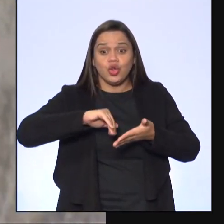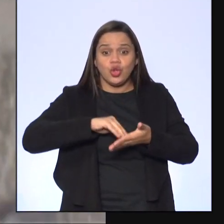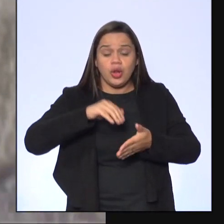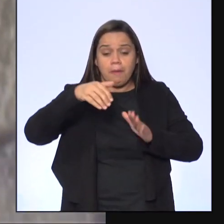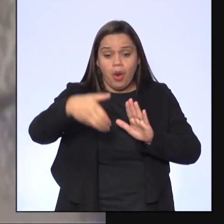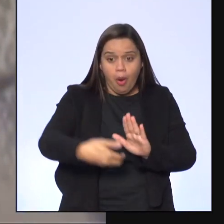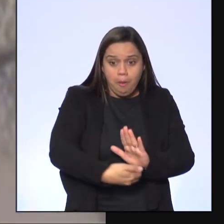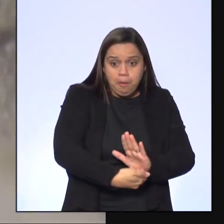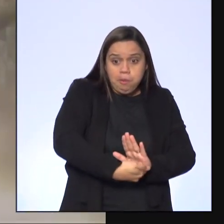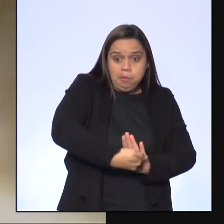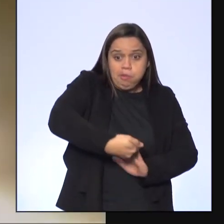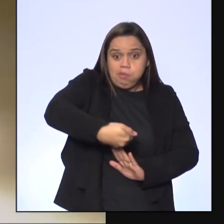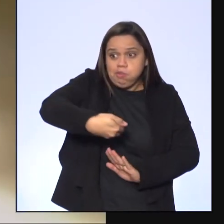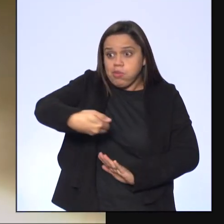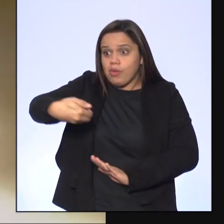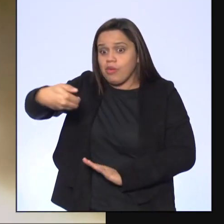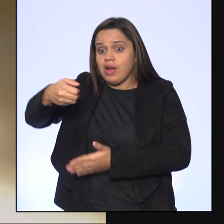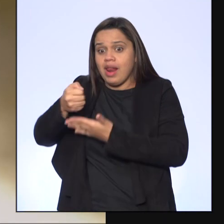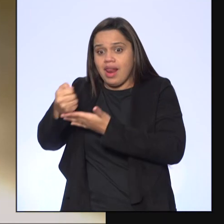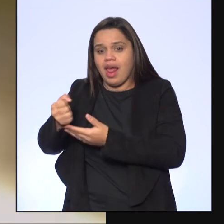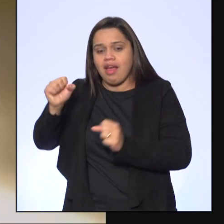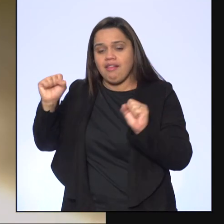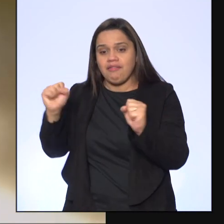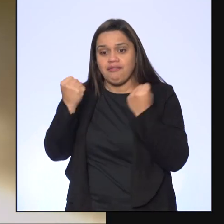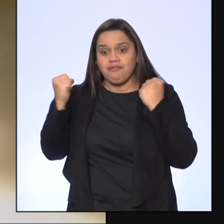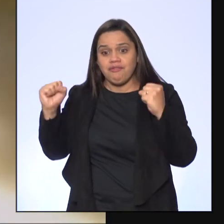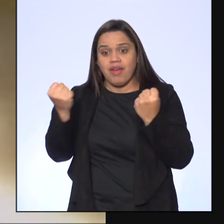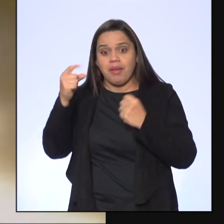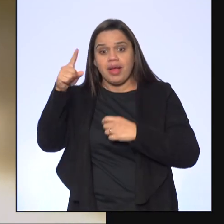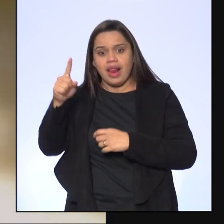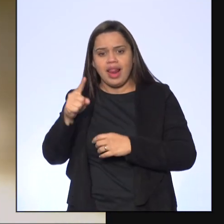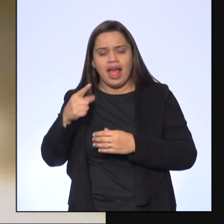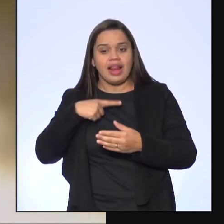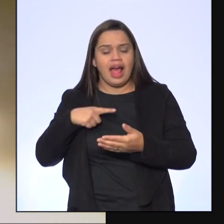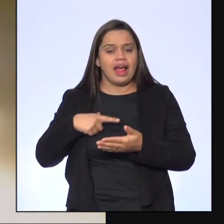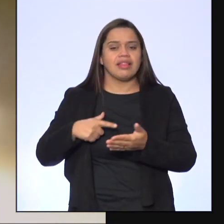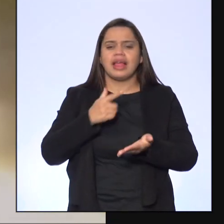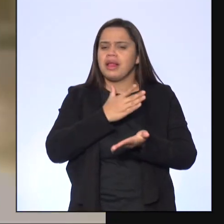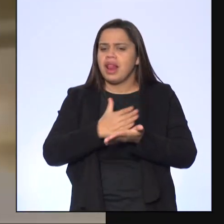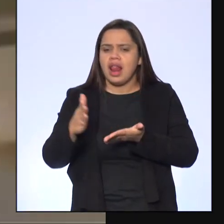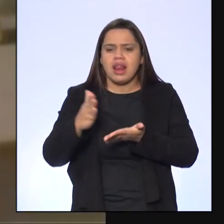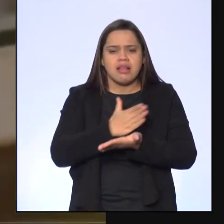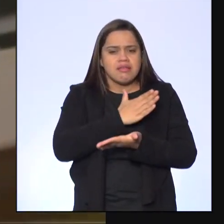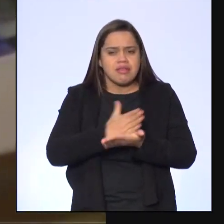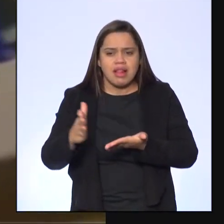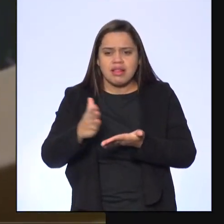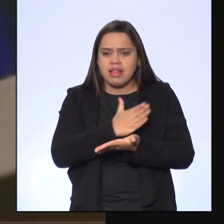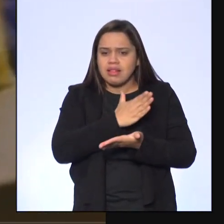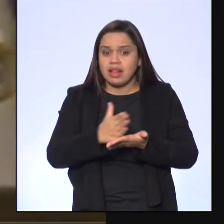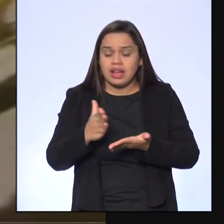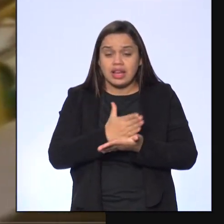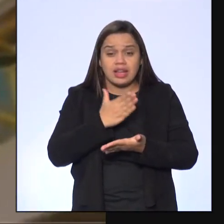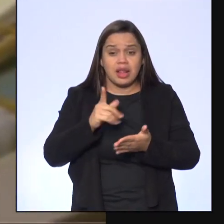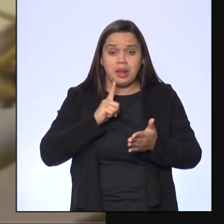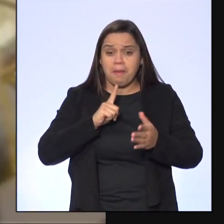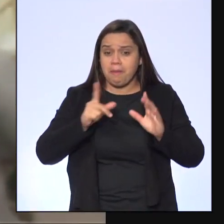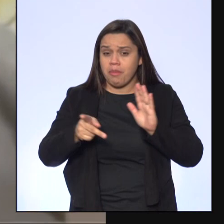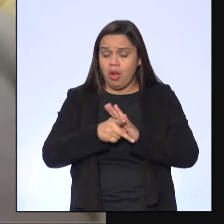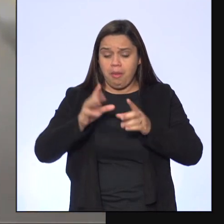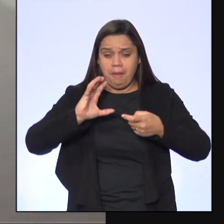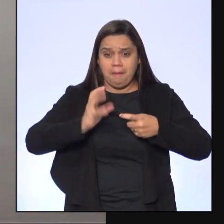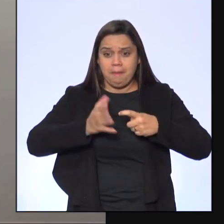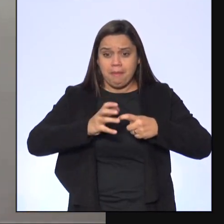fábrica. Na fábrica, o sal passa por várias etapas de lavagem, em máquinas enormes, para